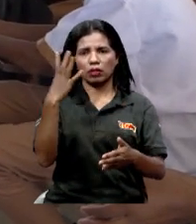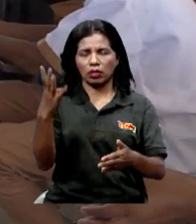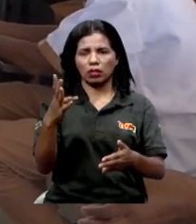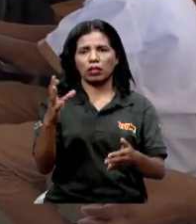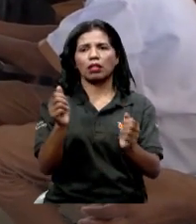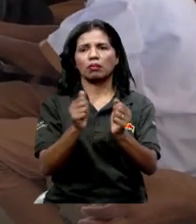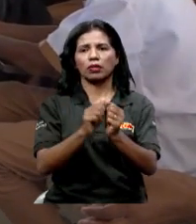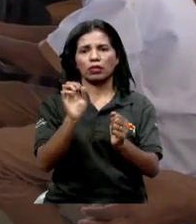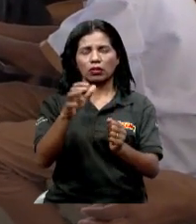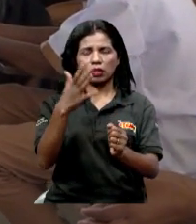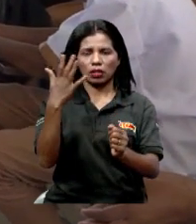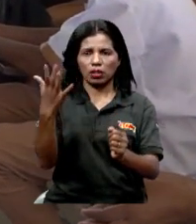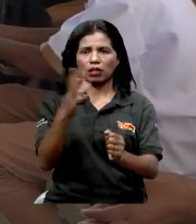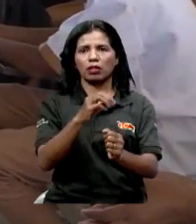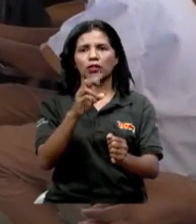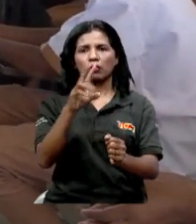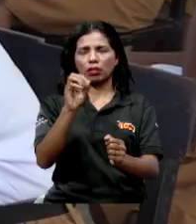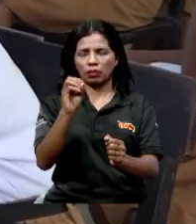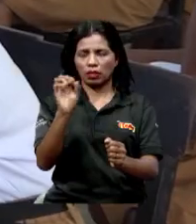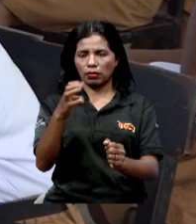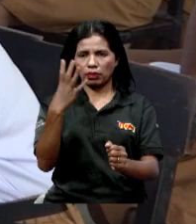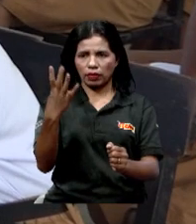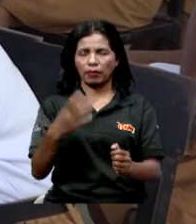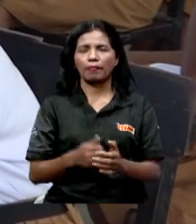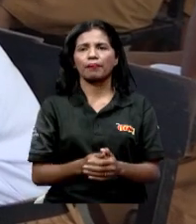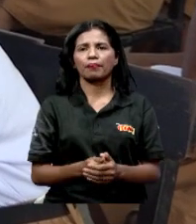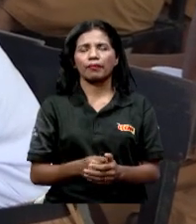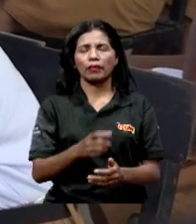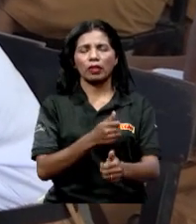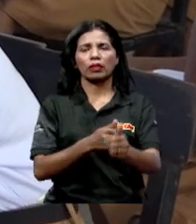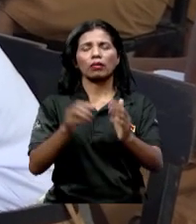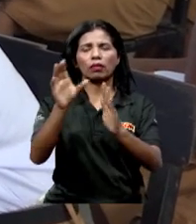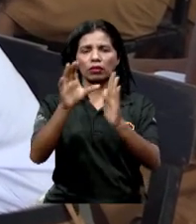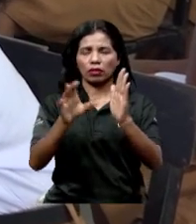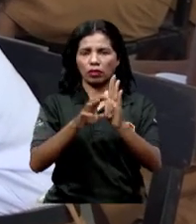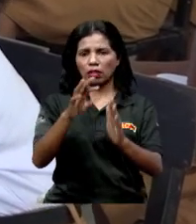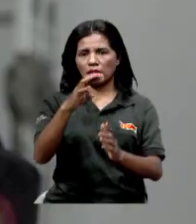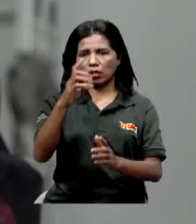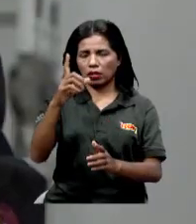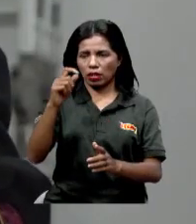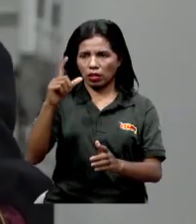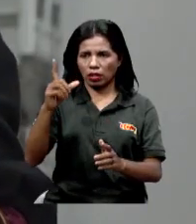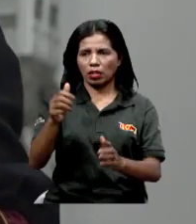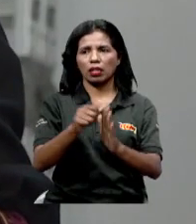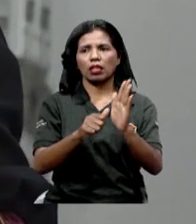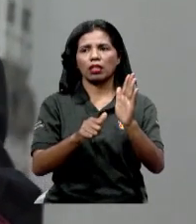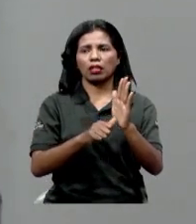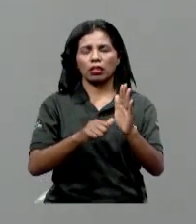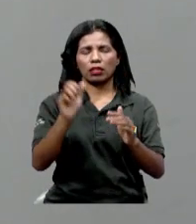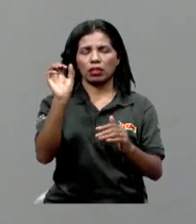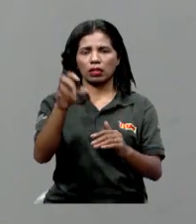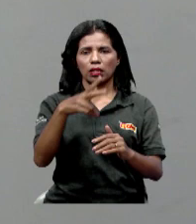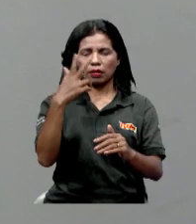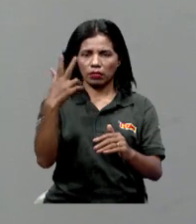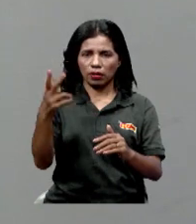Sanulu Resin Lima, para rihunrua Sanulu Resin Lima. Tuir Constituição República Democrática Timor-Leste, artigo Sanulu